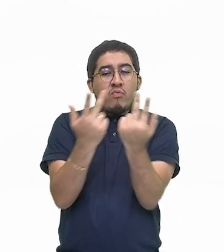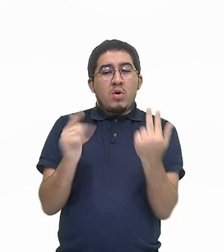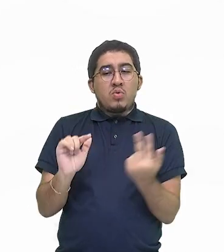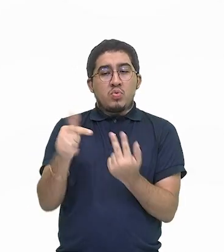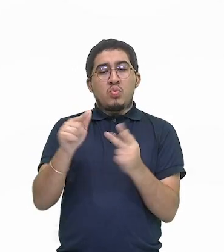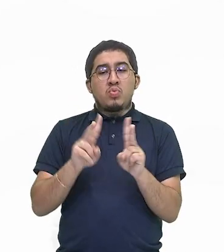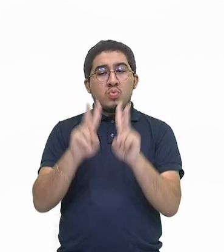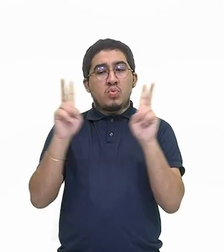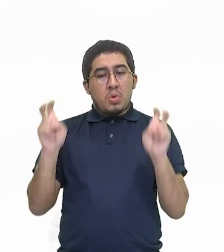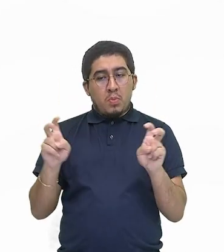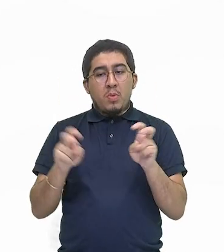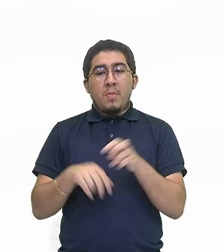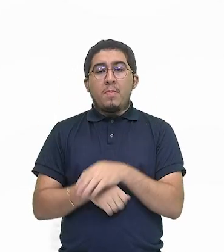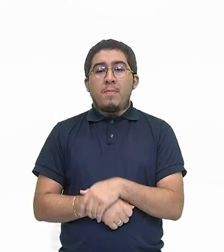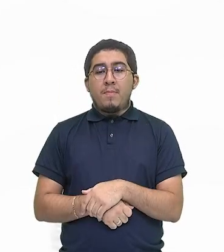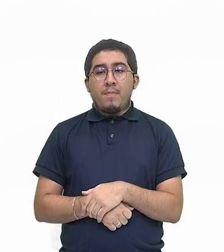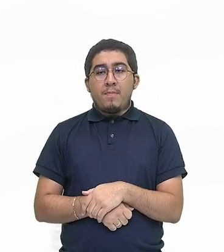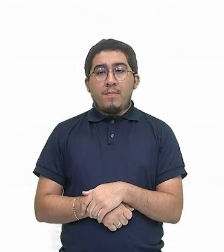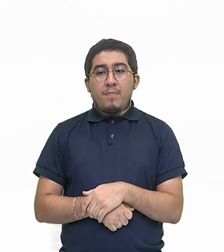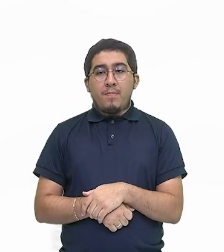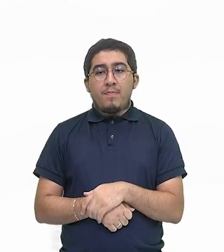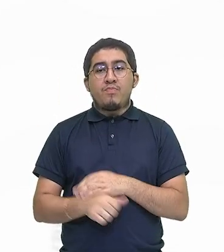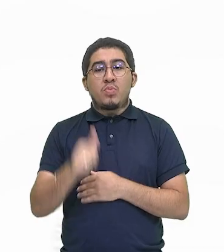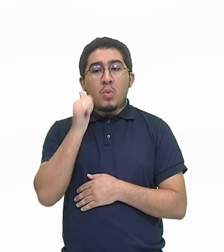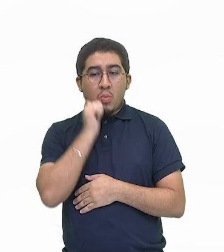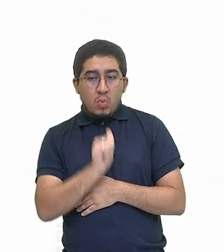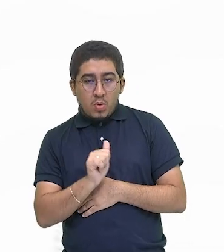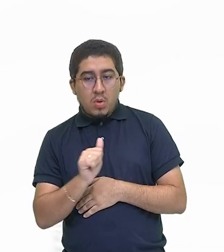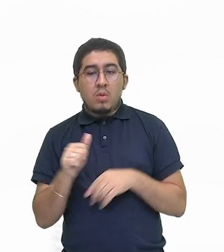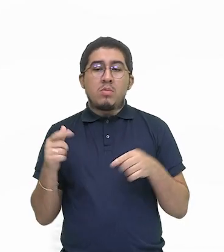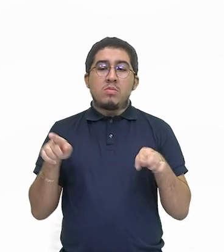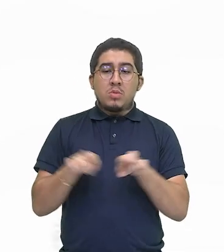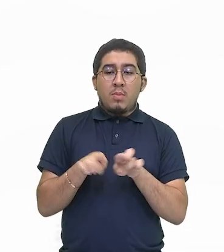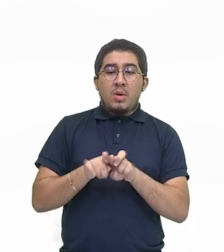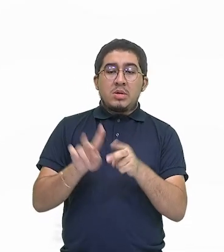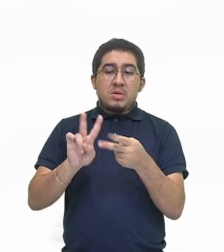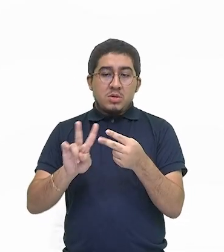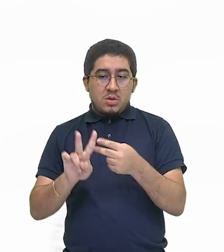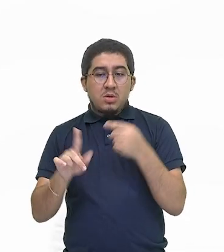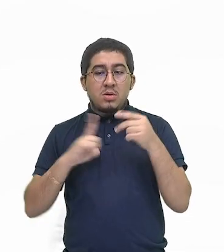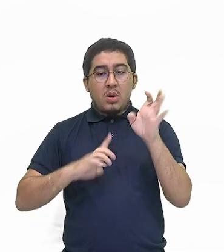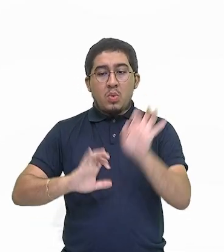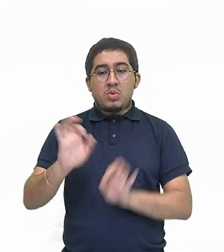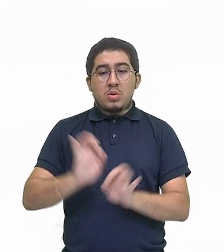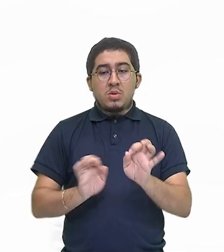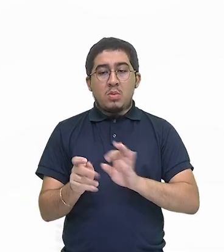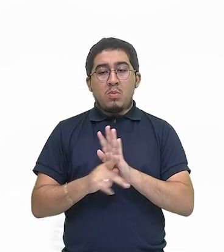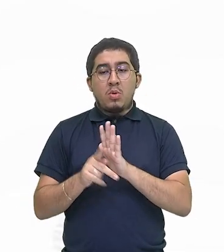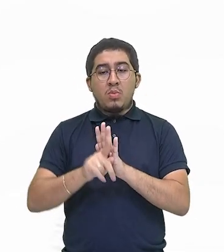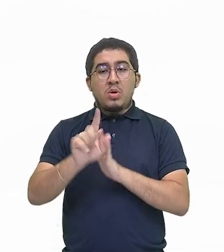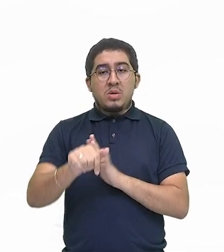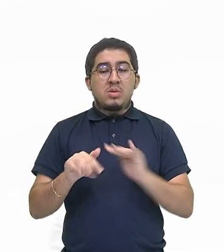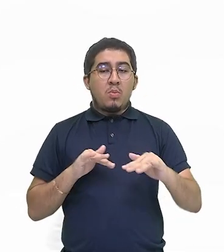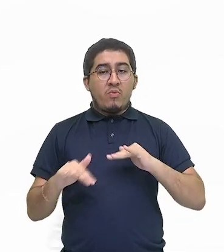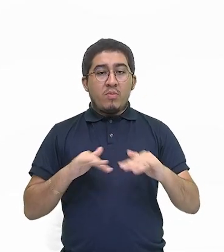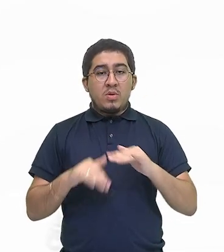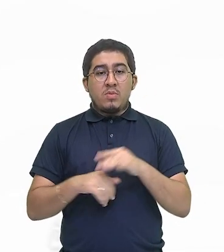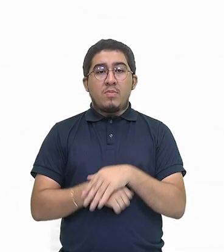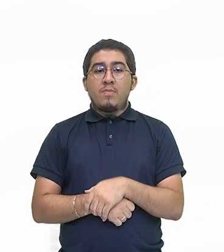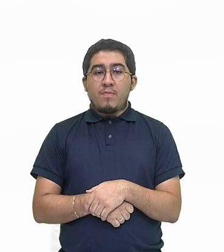outras questões. As mulheres, assim como os indígenas, também se organizaram nesse